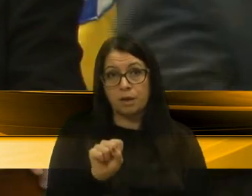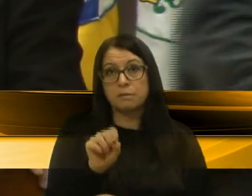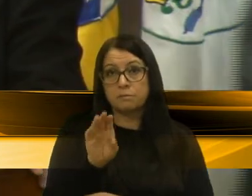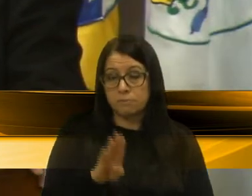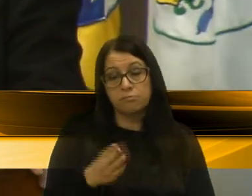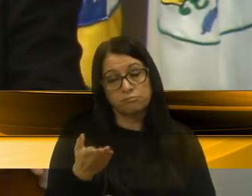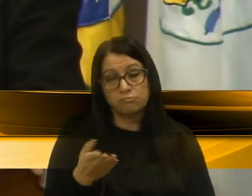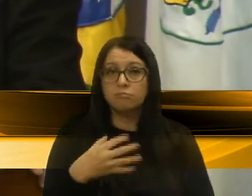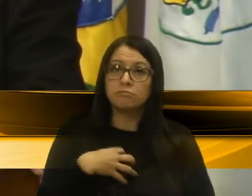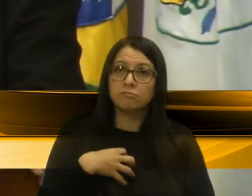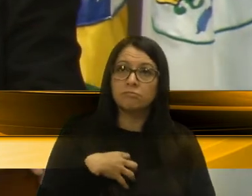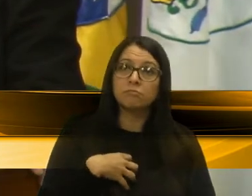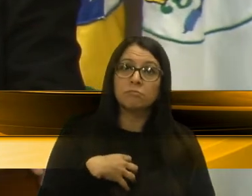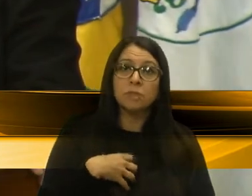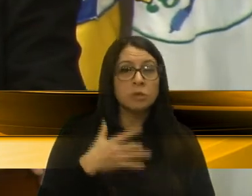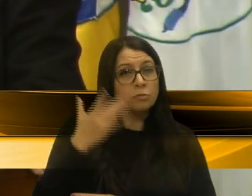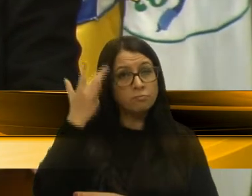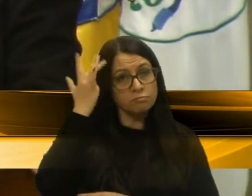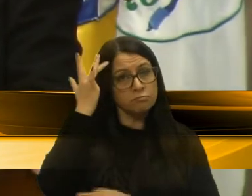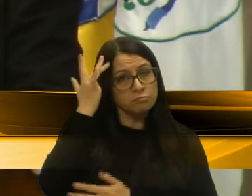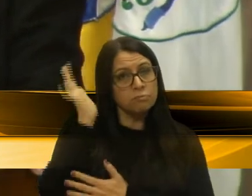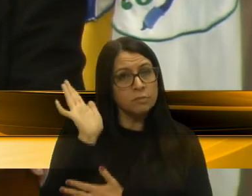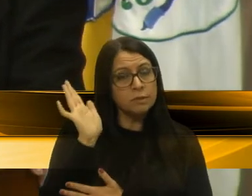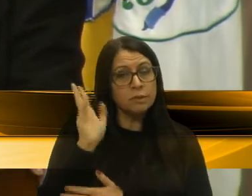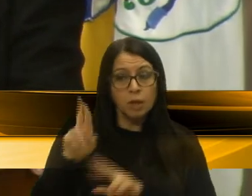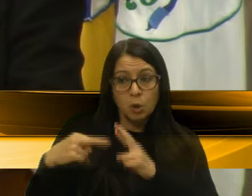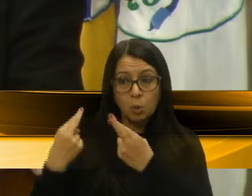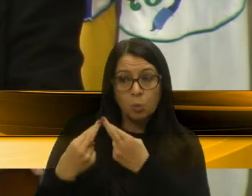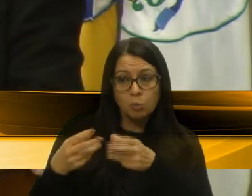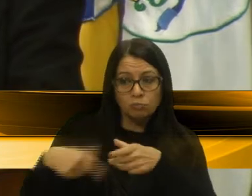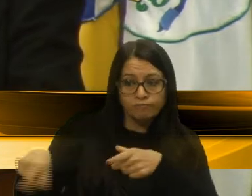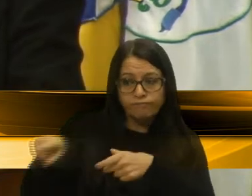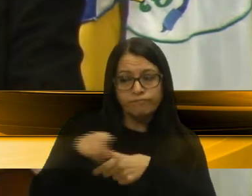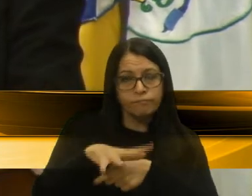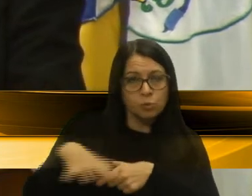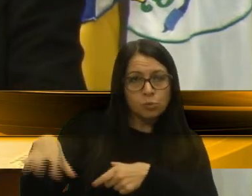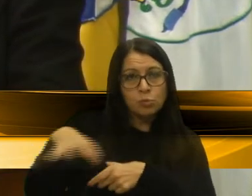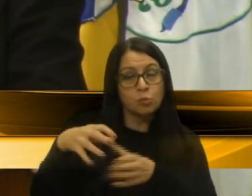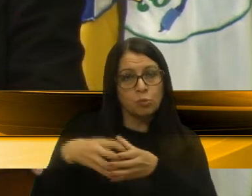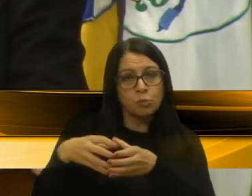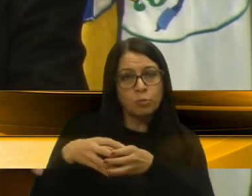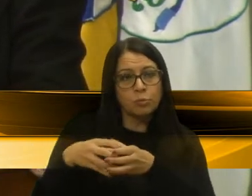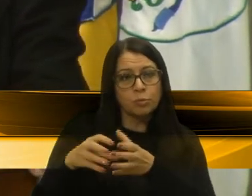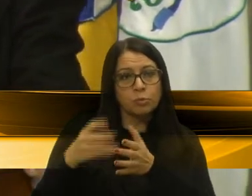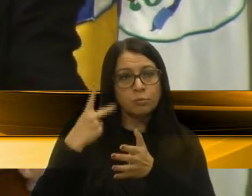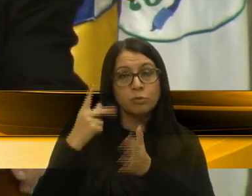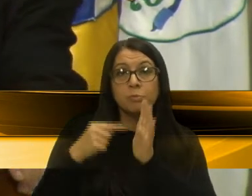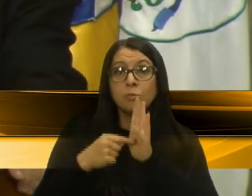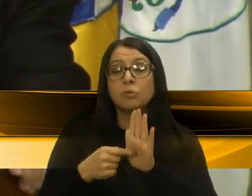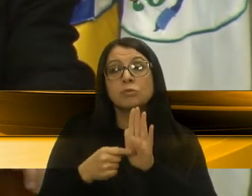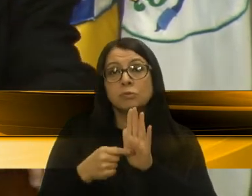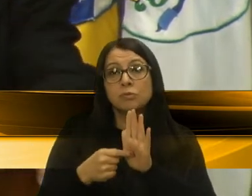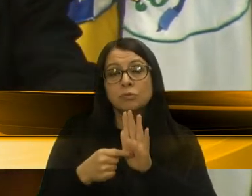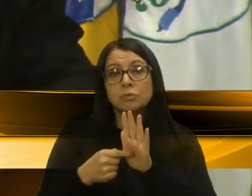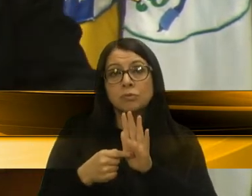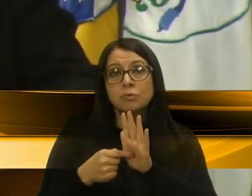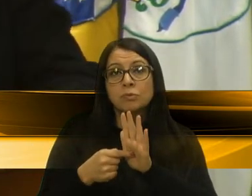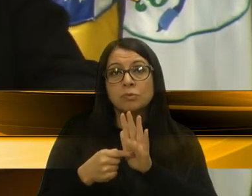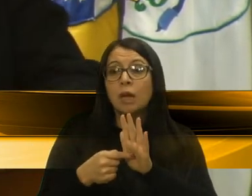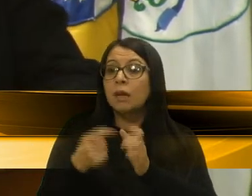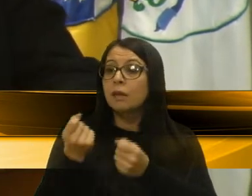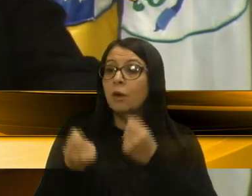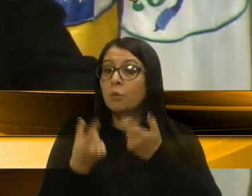maneira madura, reuniu seu diretório nacional e apontou que algumas